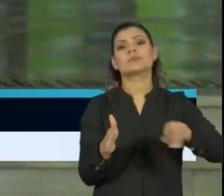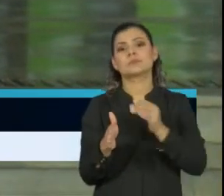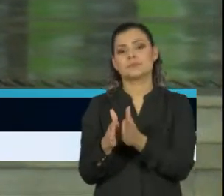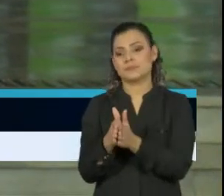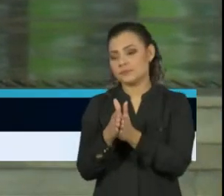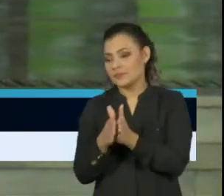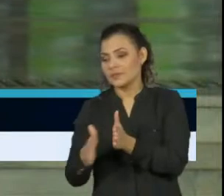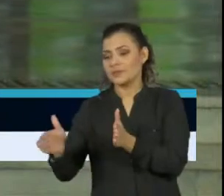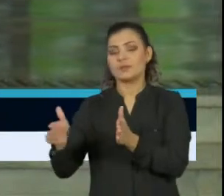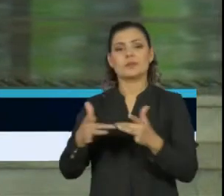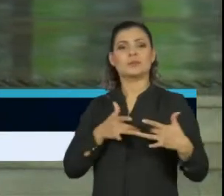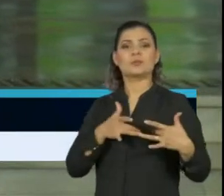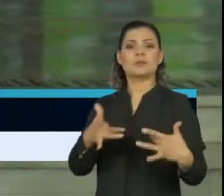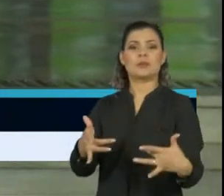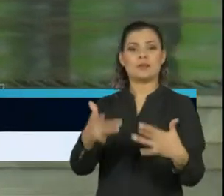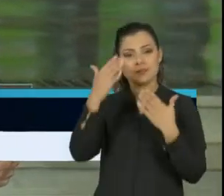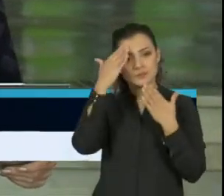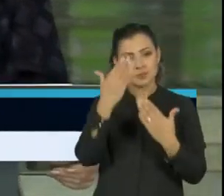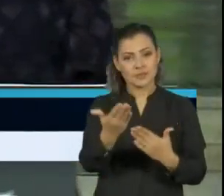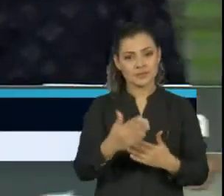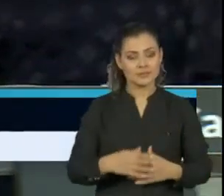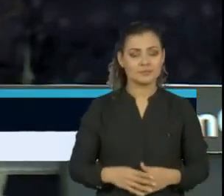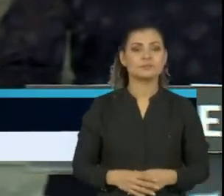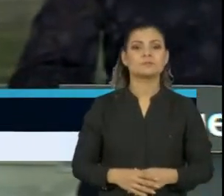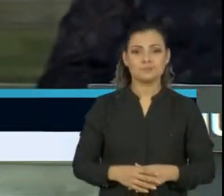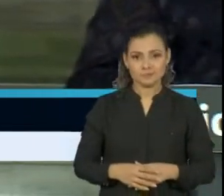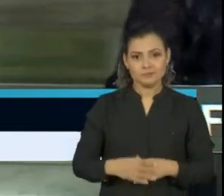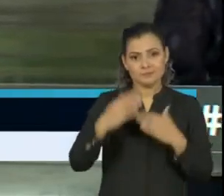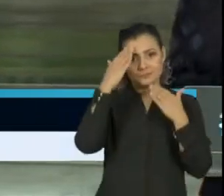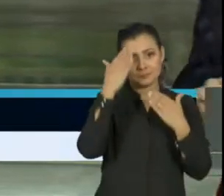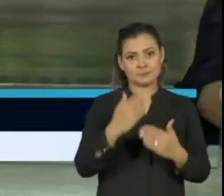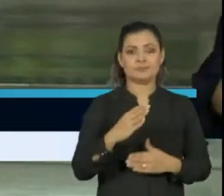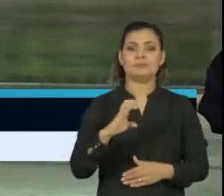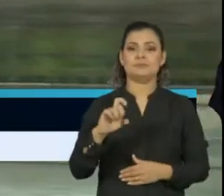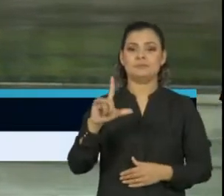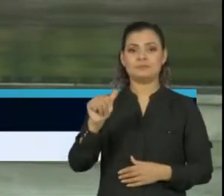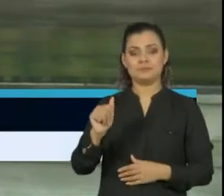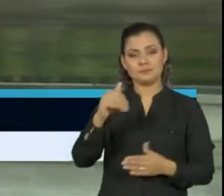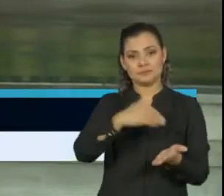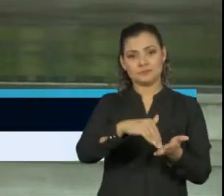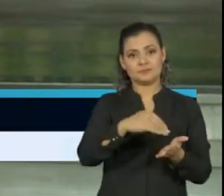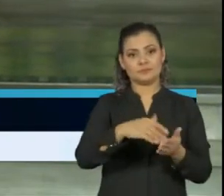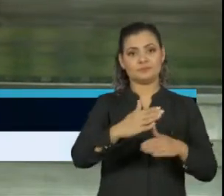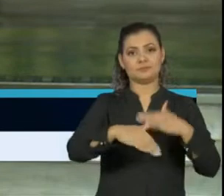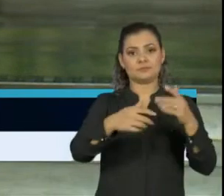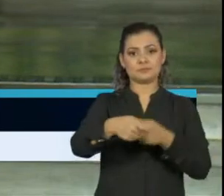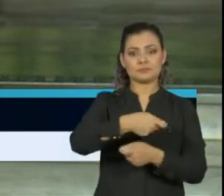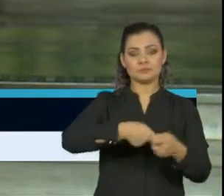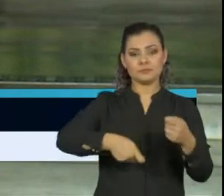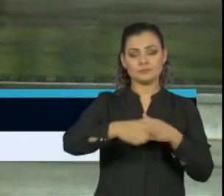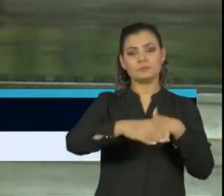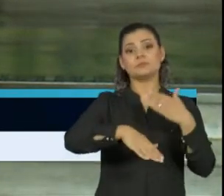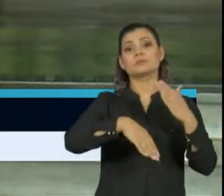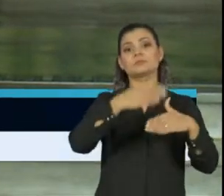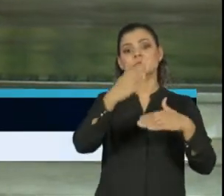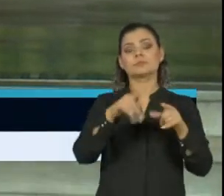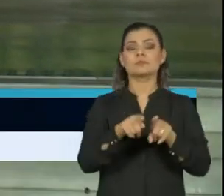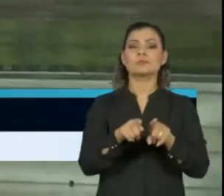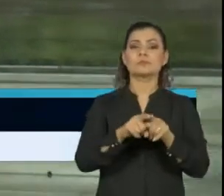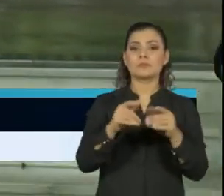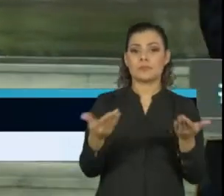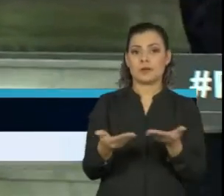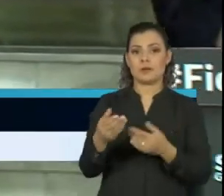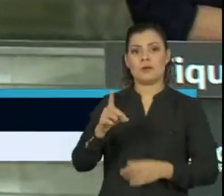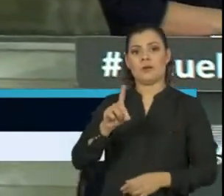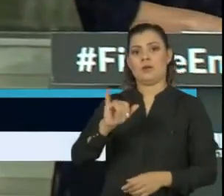palavra solidariedade. Obrigada. Obrigado, Célia Parni, secretária de Desenvolvimento Social. Vamos agora à informação da saúde com o Dr.